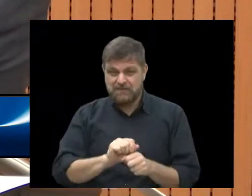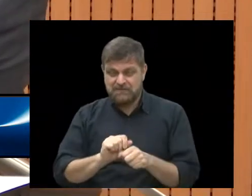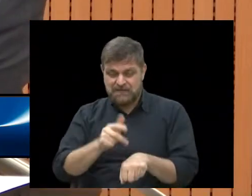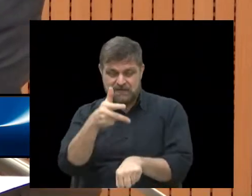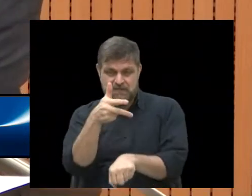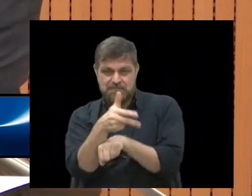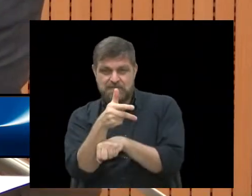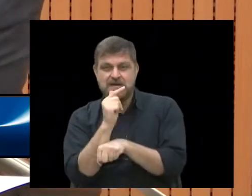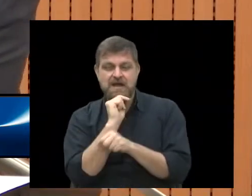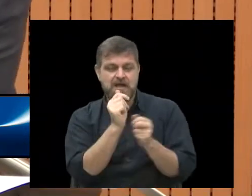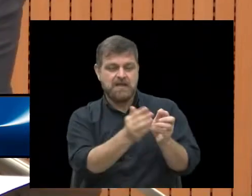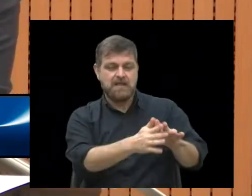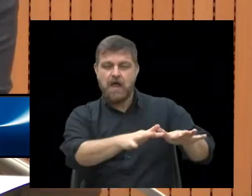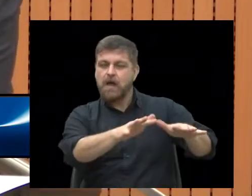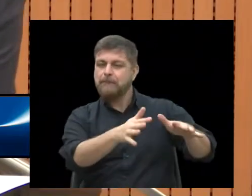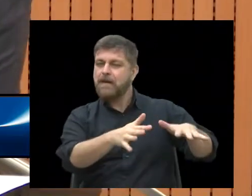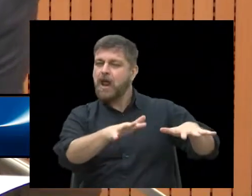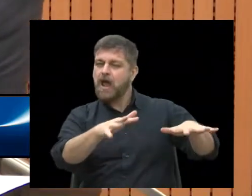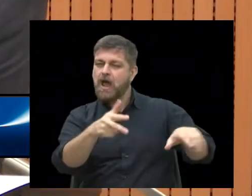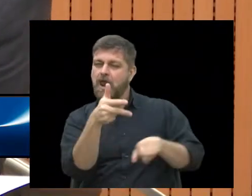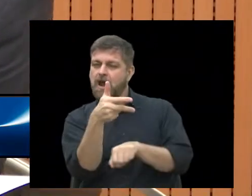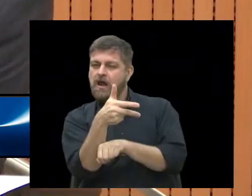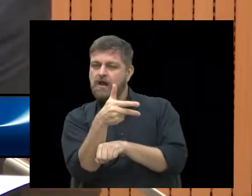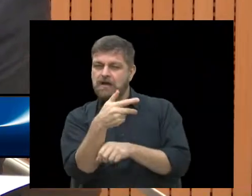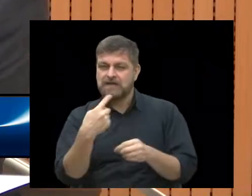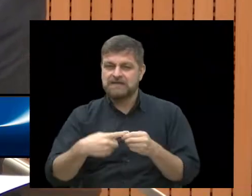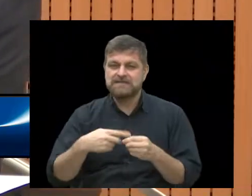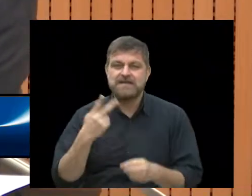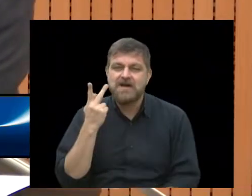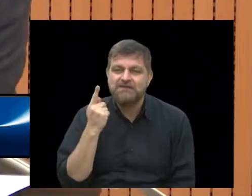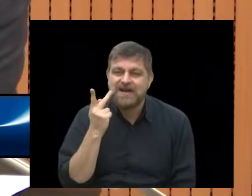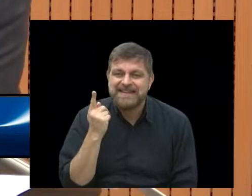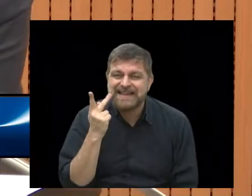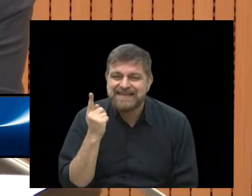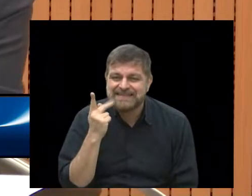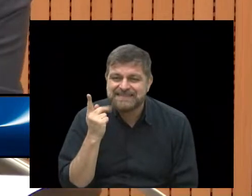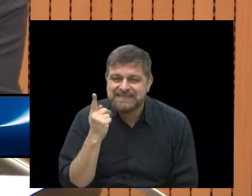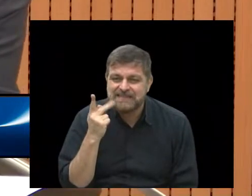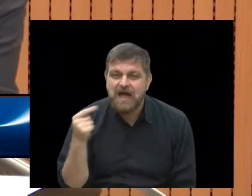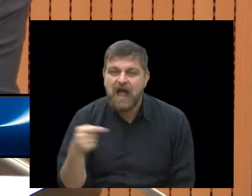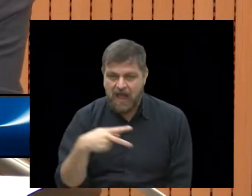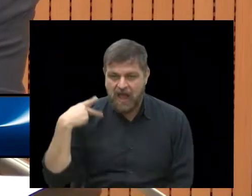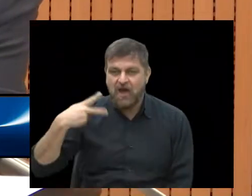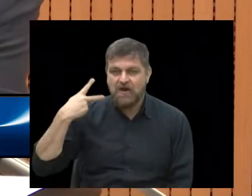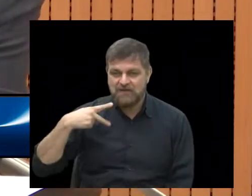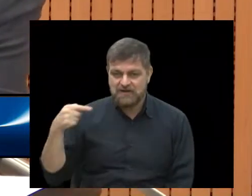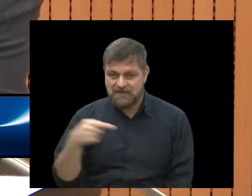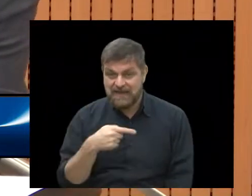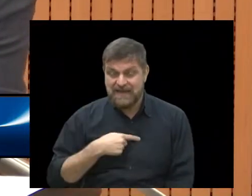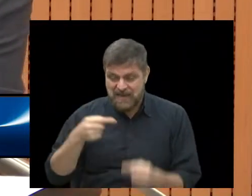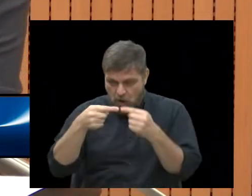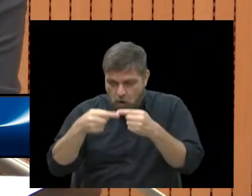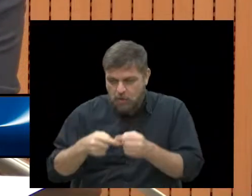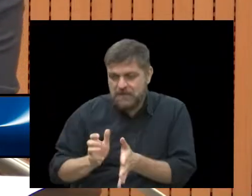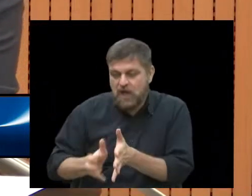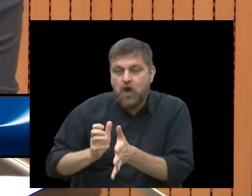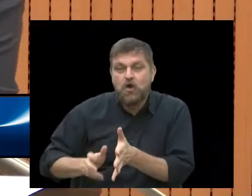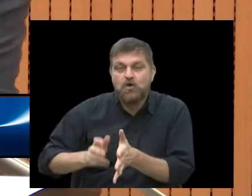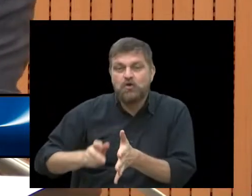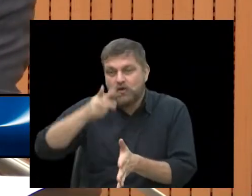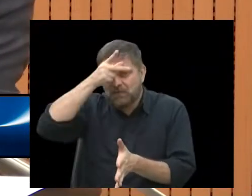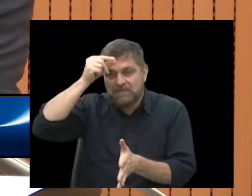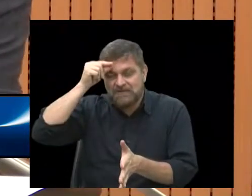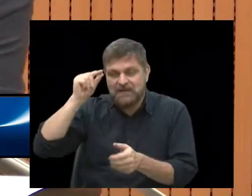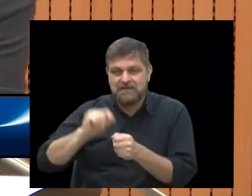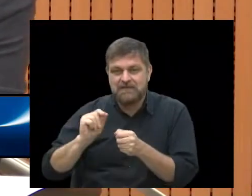orla da belíssima cidade de Fortaleza. Ele é do partido do prefeito, da base do prefeito, e fez